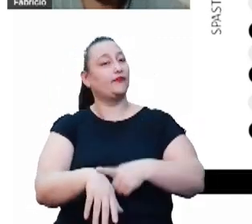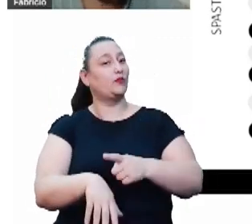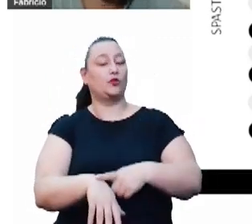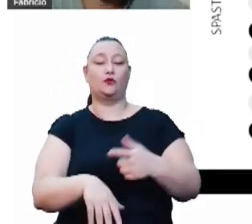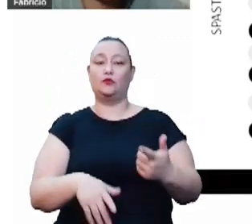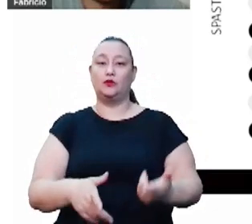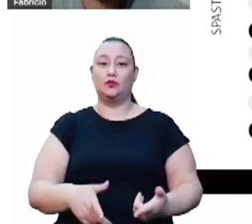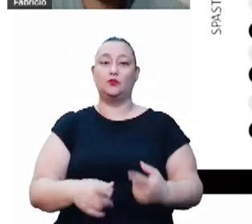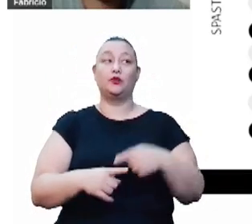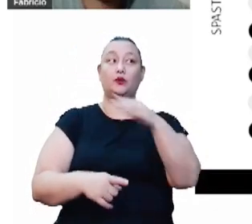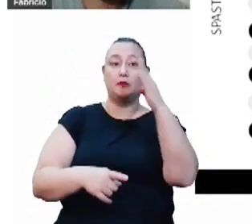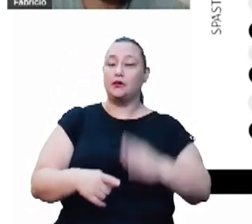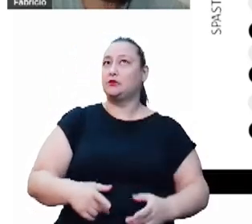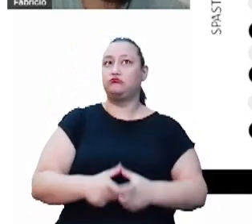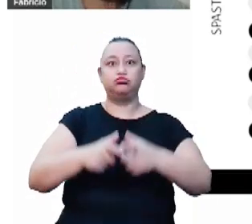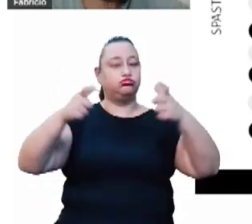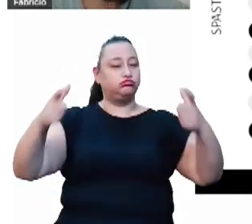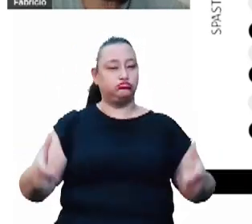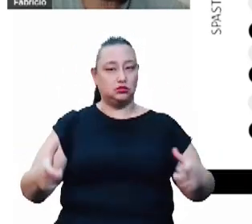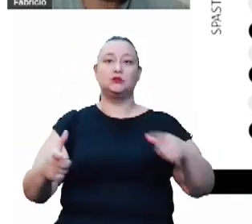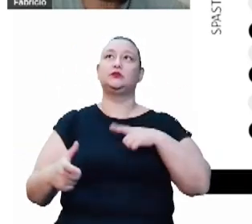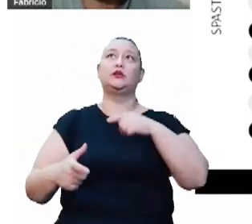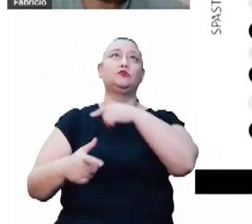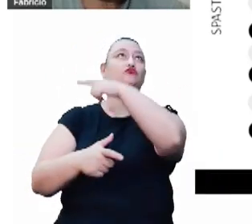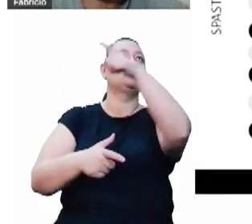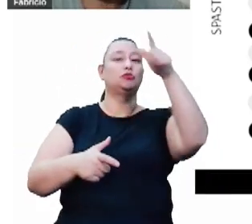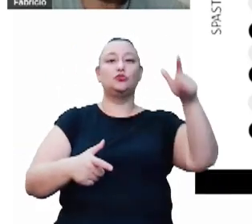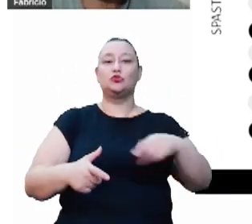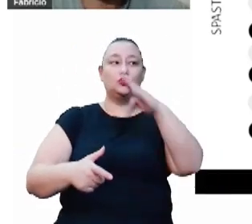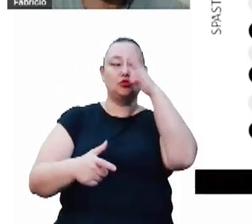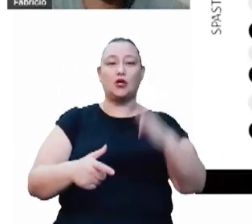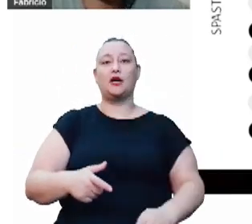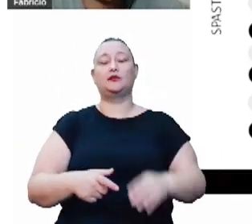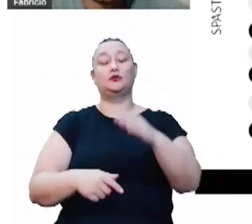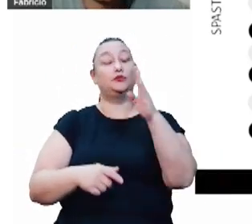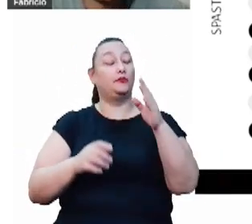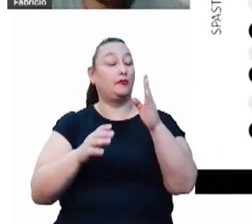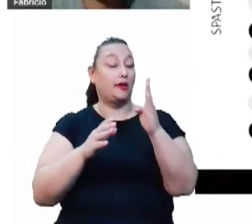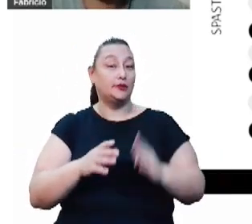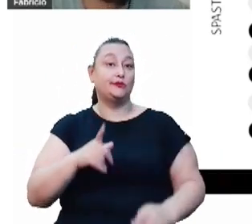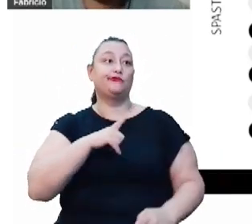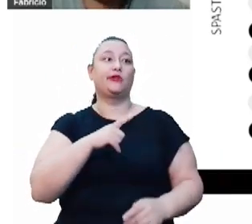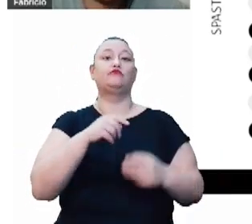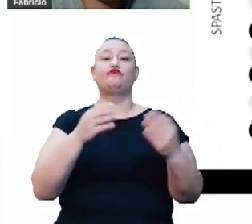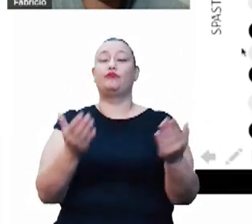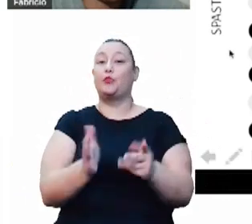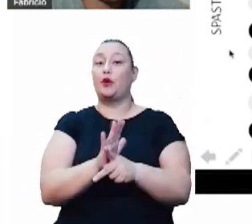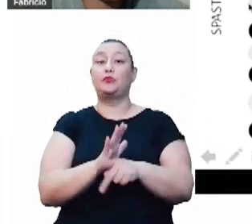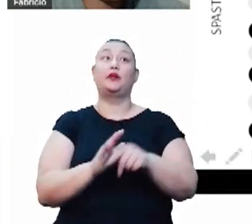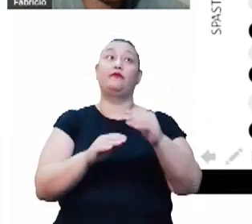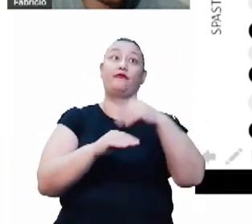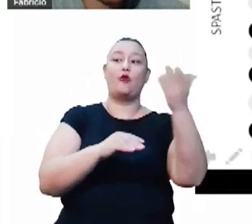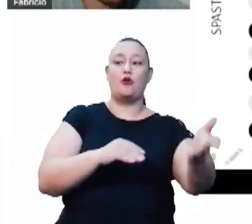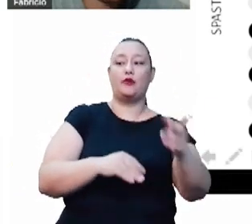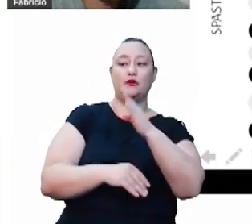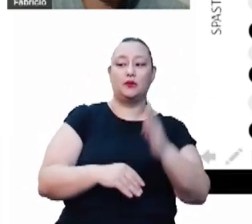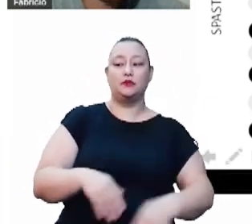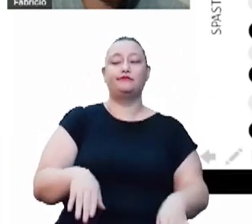tão grandão e a gente tem paciente, né, de todos os lugares do Brasil, tem pacientes até de fora do Brasil,